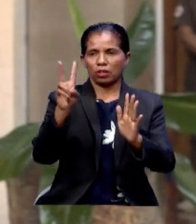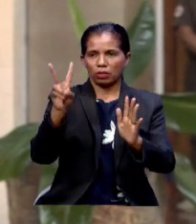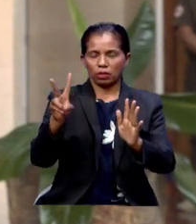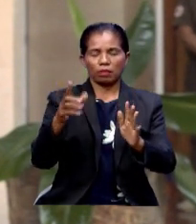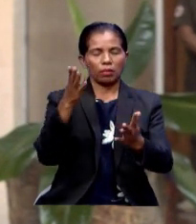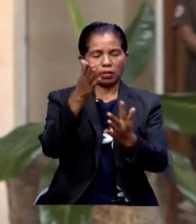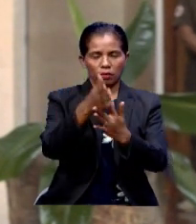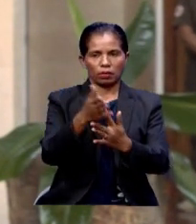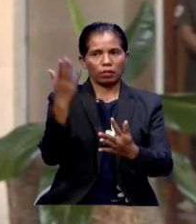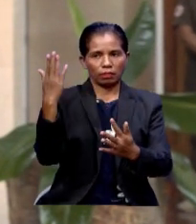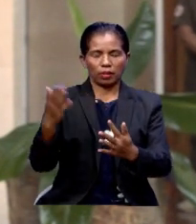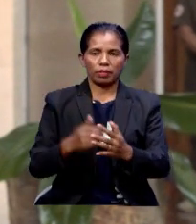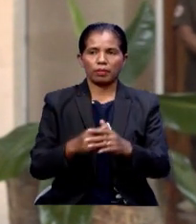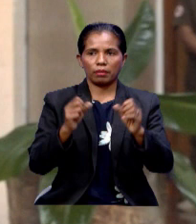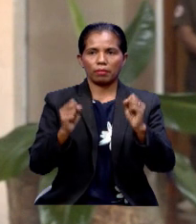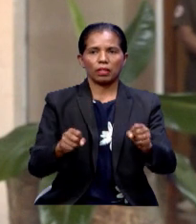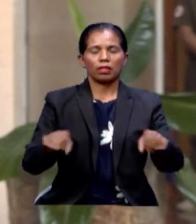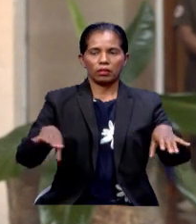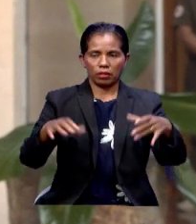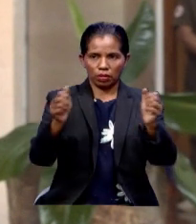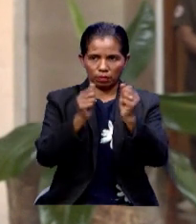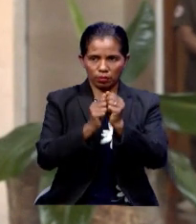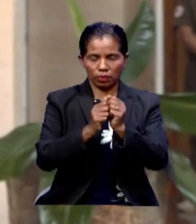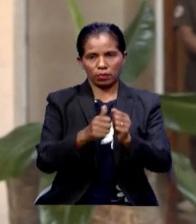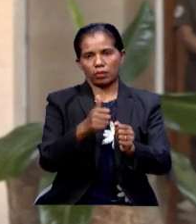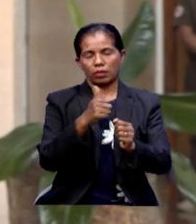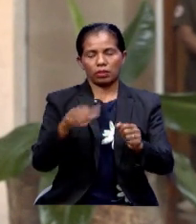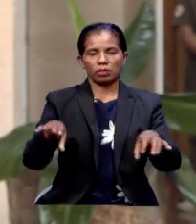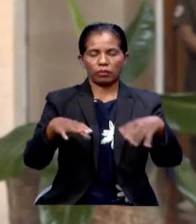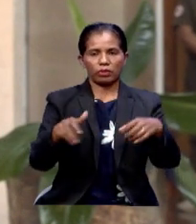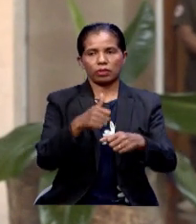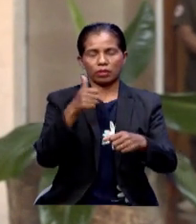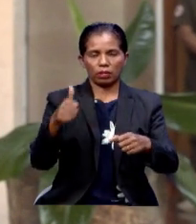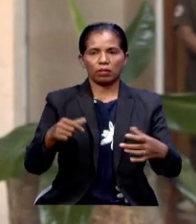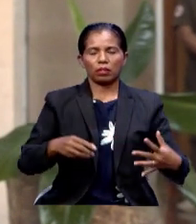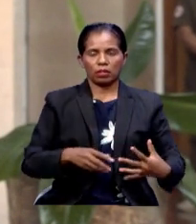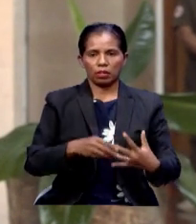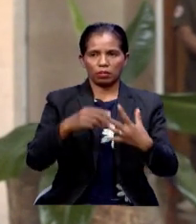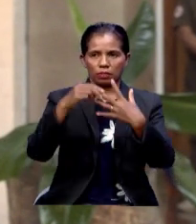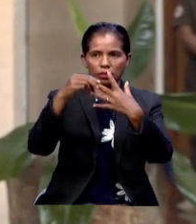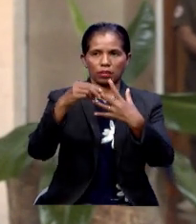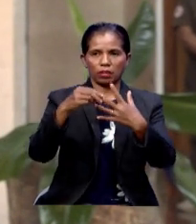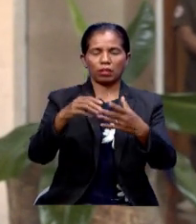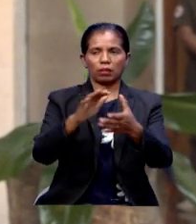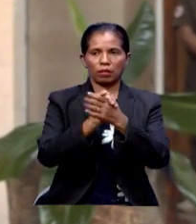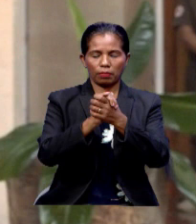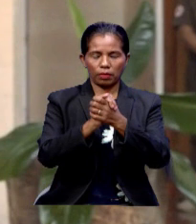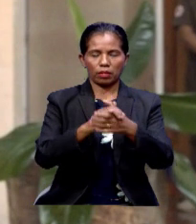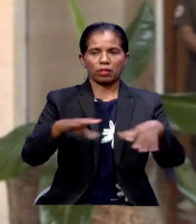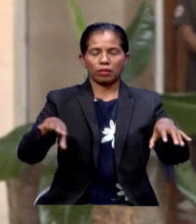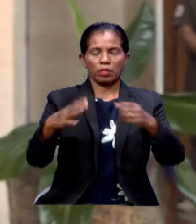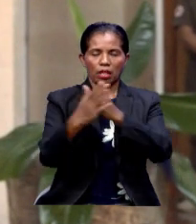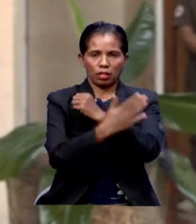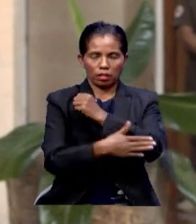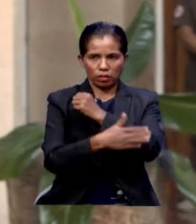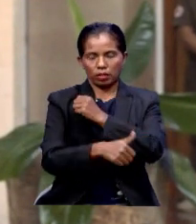tona e vai para depois Bele correr na serviço balo e Liliu a tu realmente tem a relação com o país de Serné